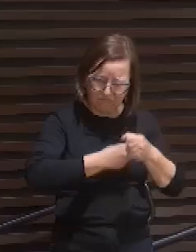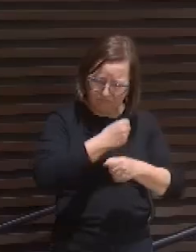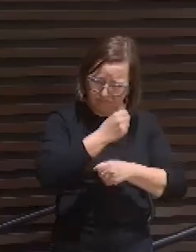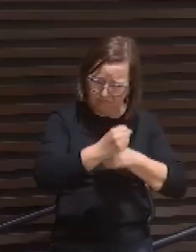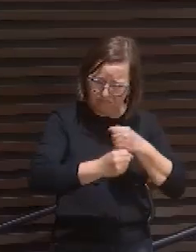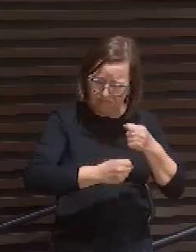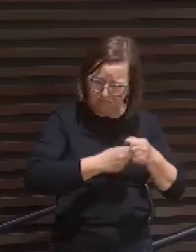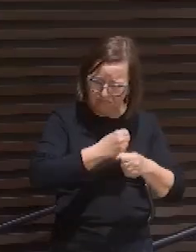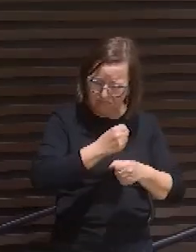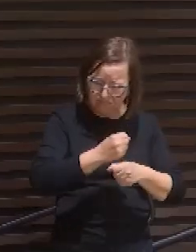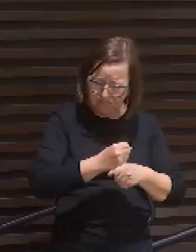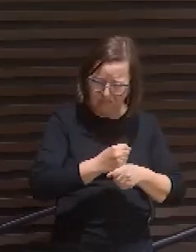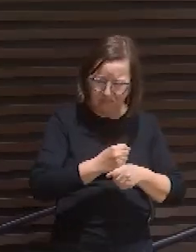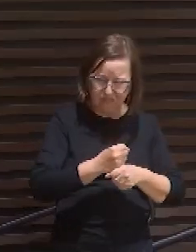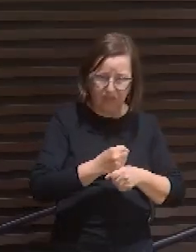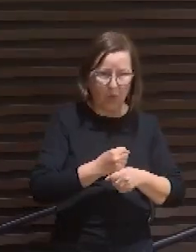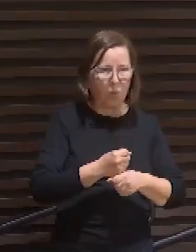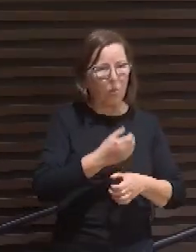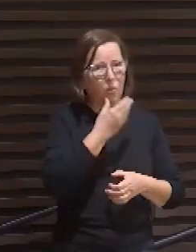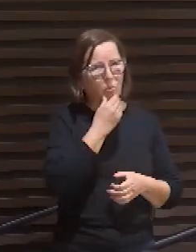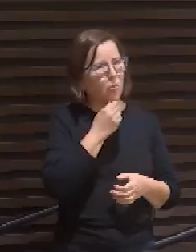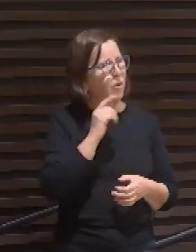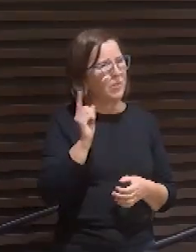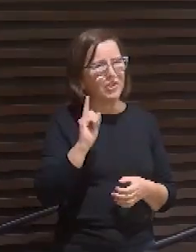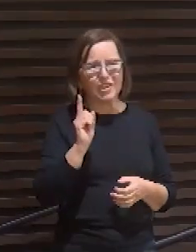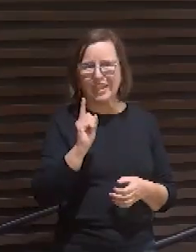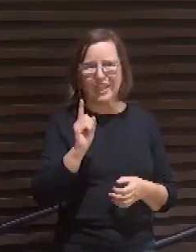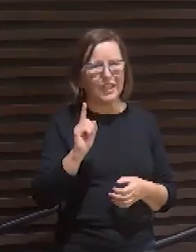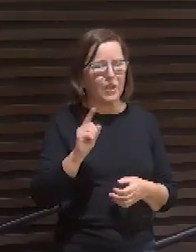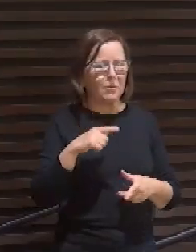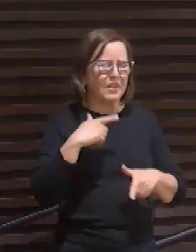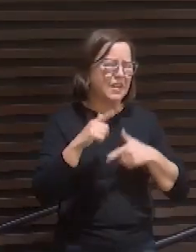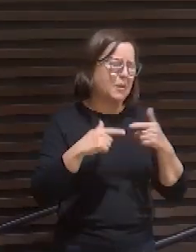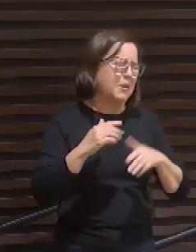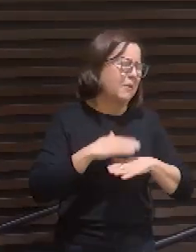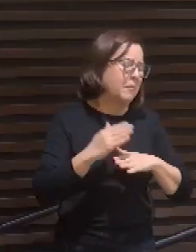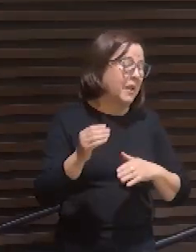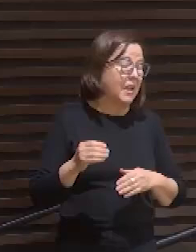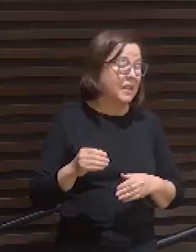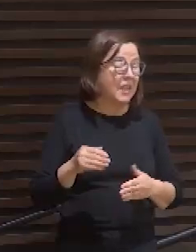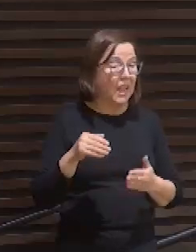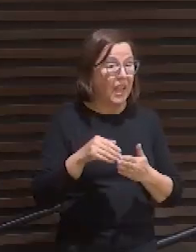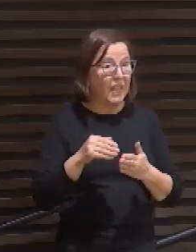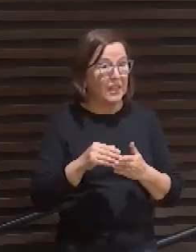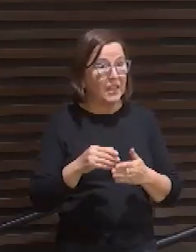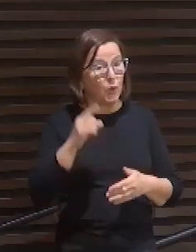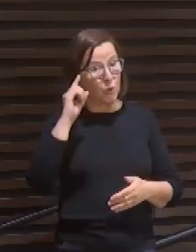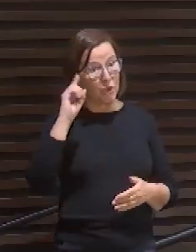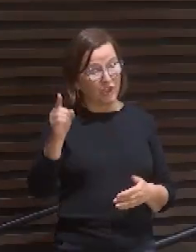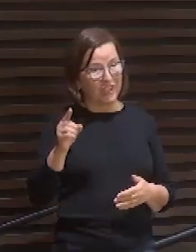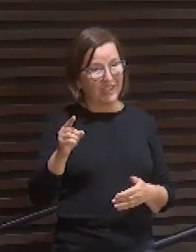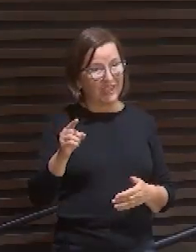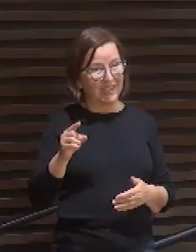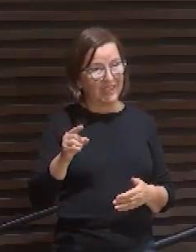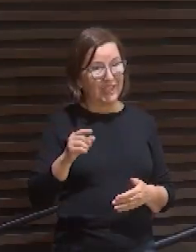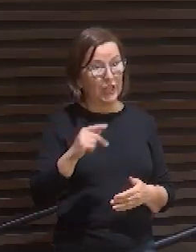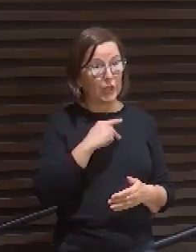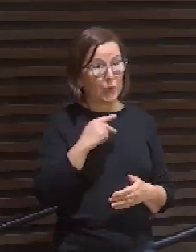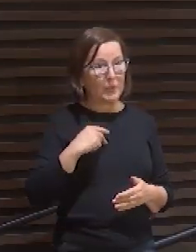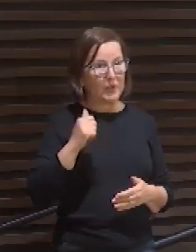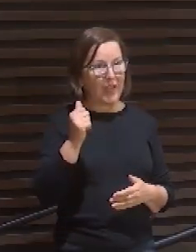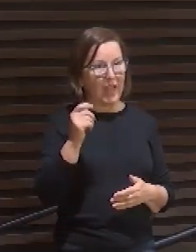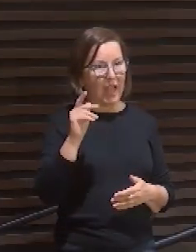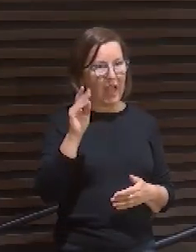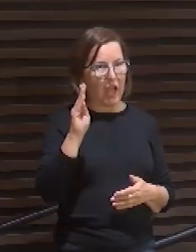Ele paralisou, não trabalhava mais, até que o pastor Abuchain foi pregar lá na cidade dele.